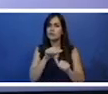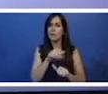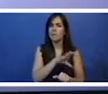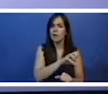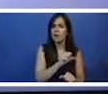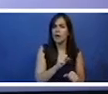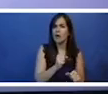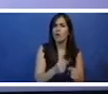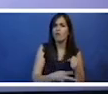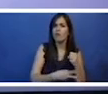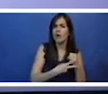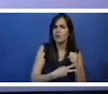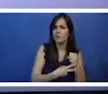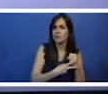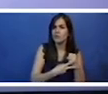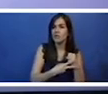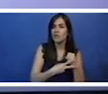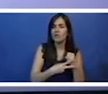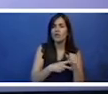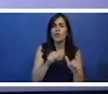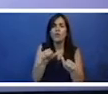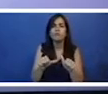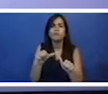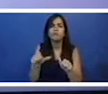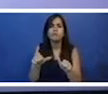verbo, os dois verbos, e